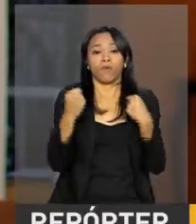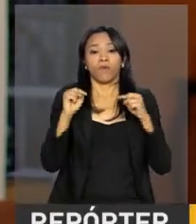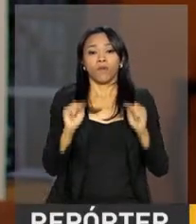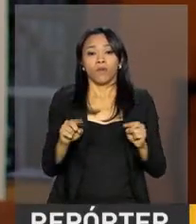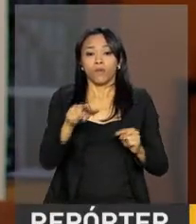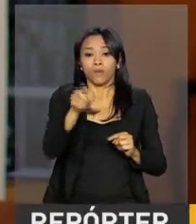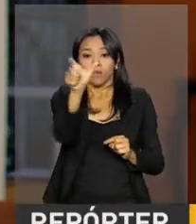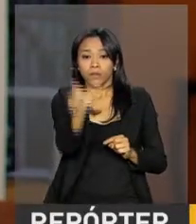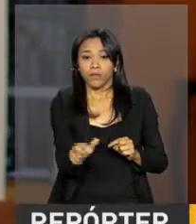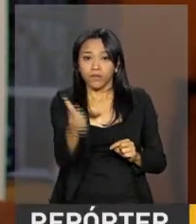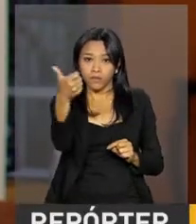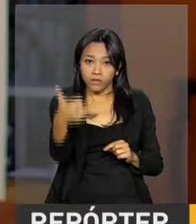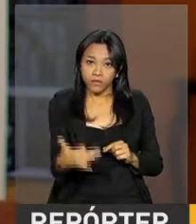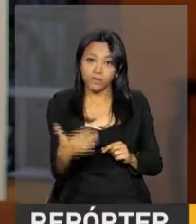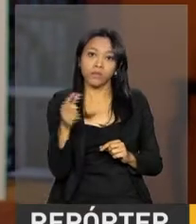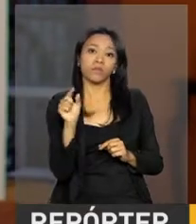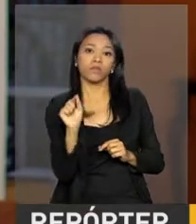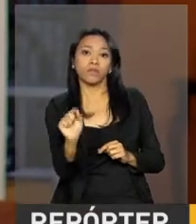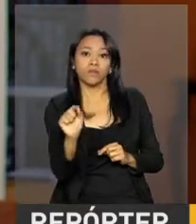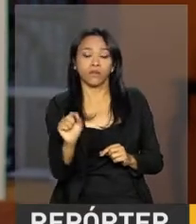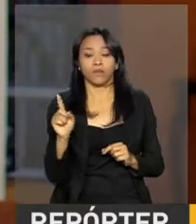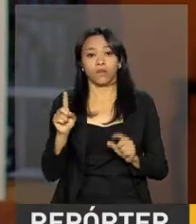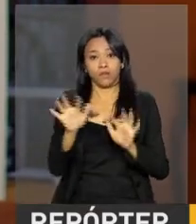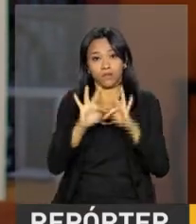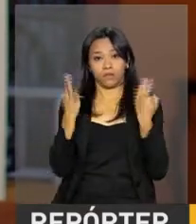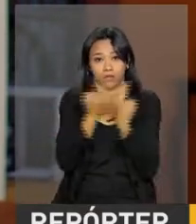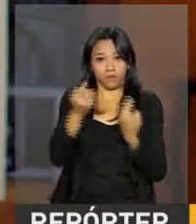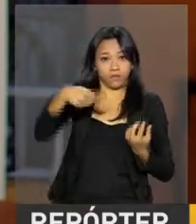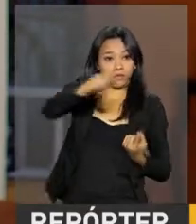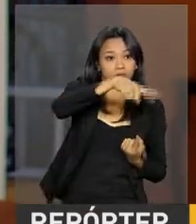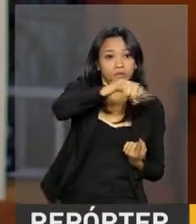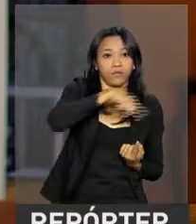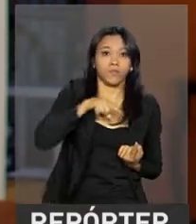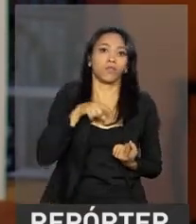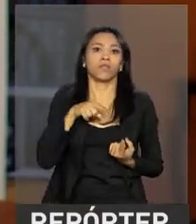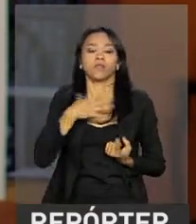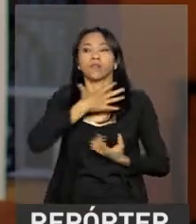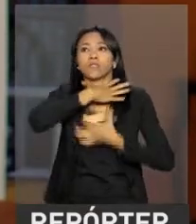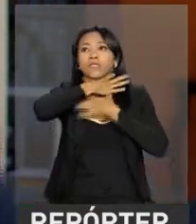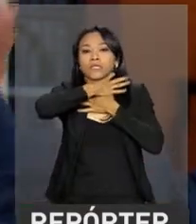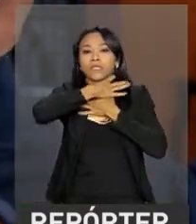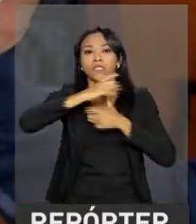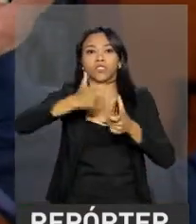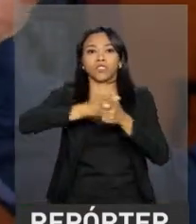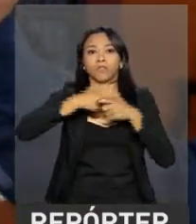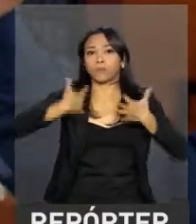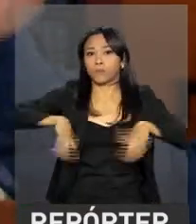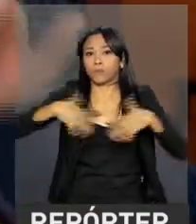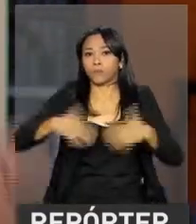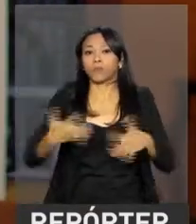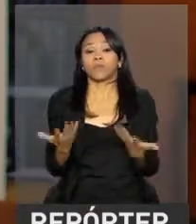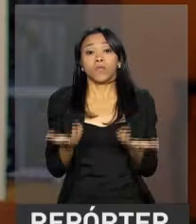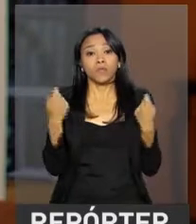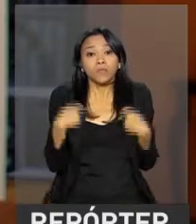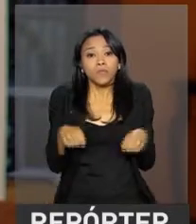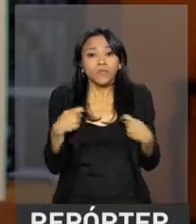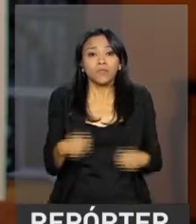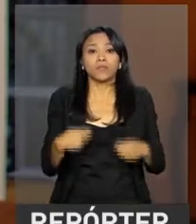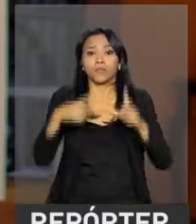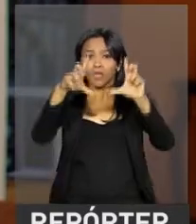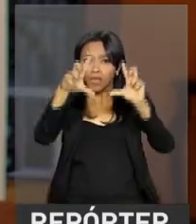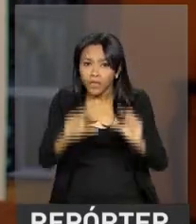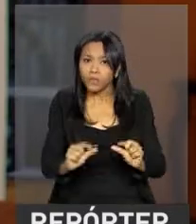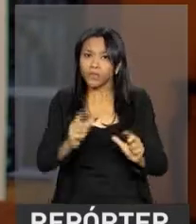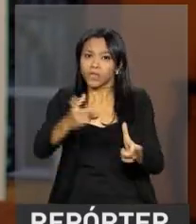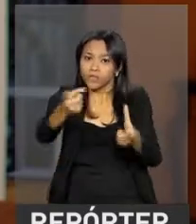controle econômico é que as famílias ficam muito dividir estavam muito endividadas então elas precisam reduzir o seu endividamento